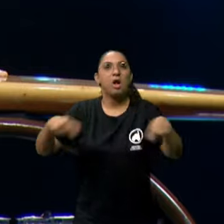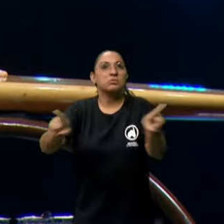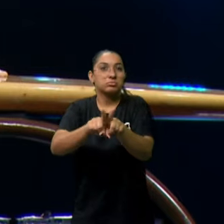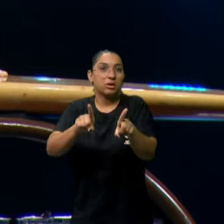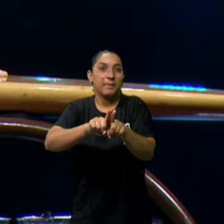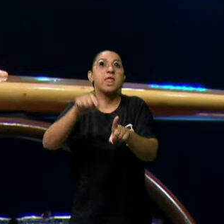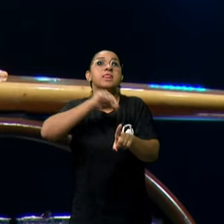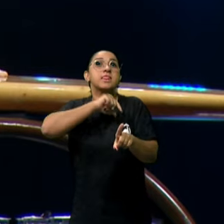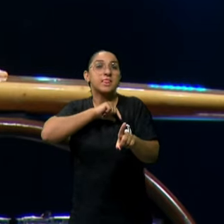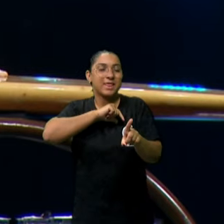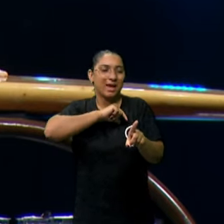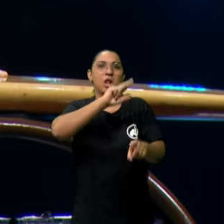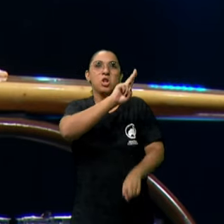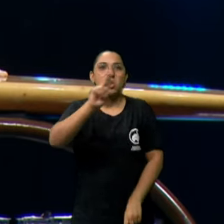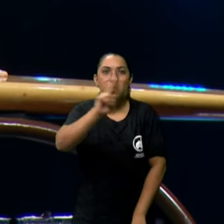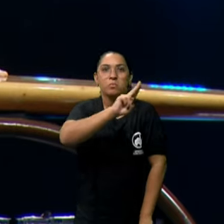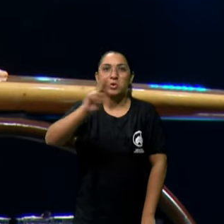nome